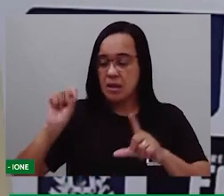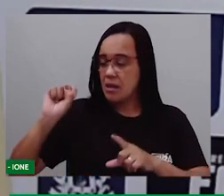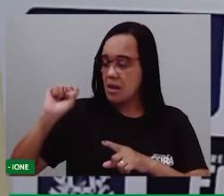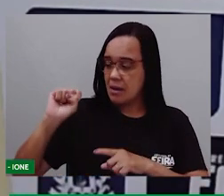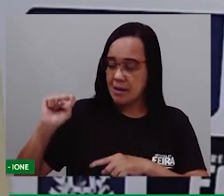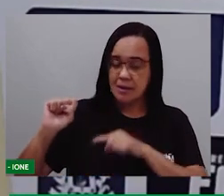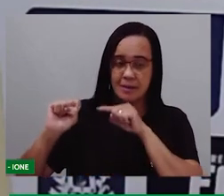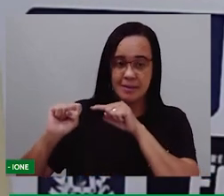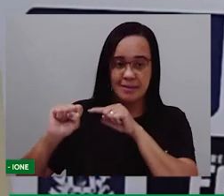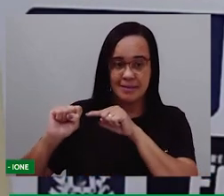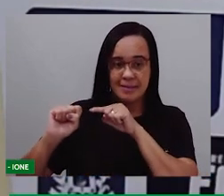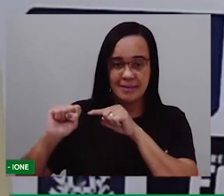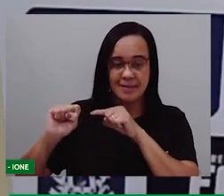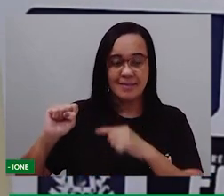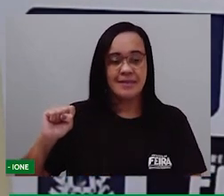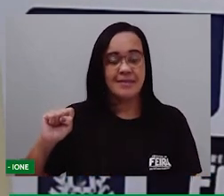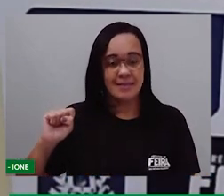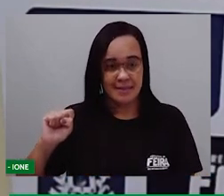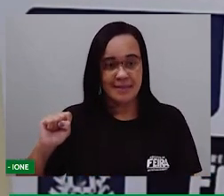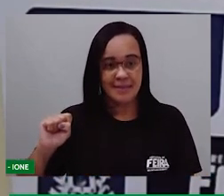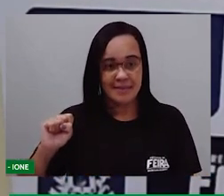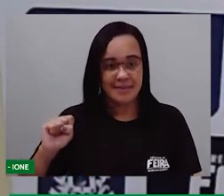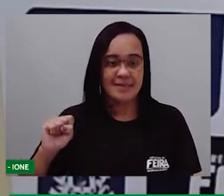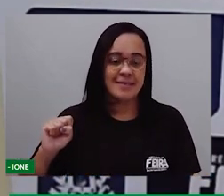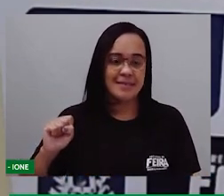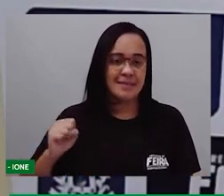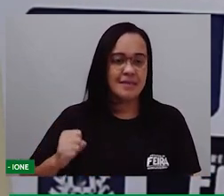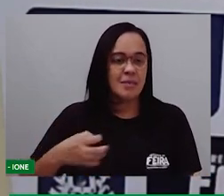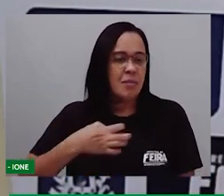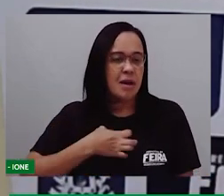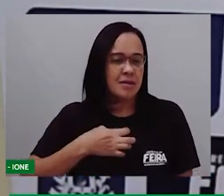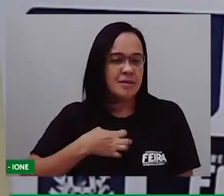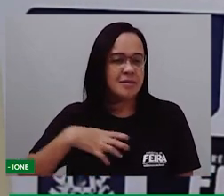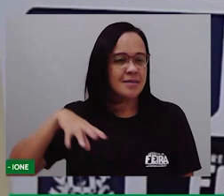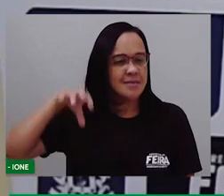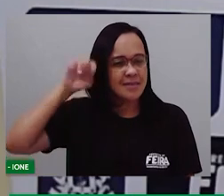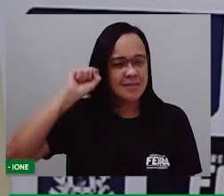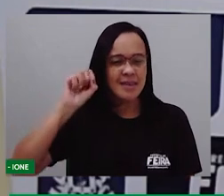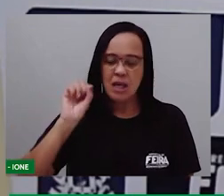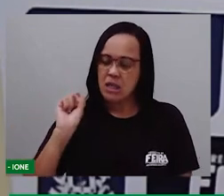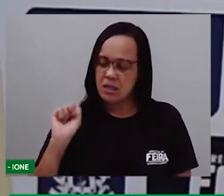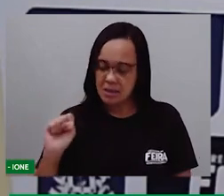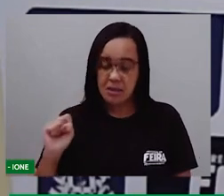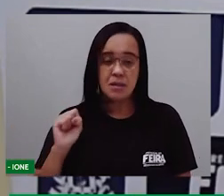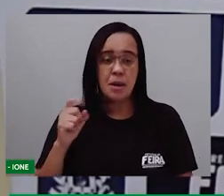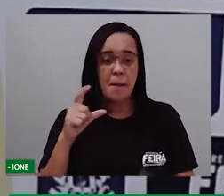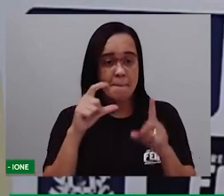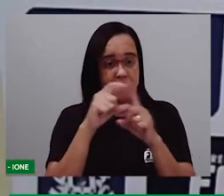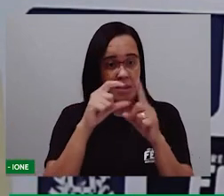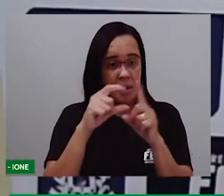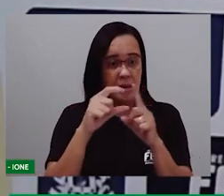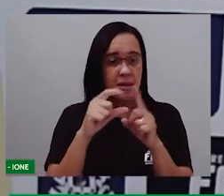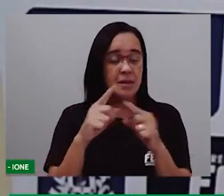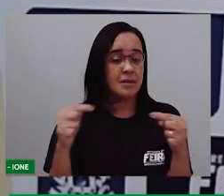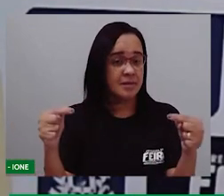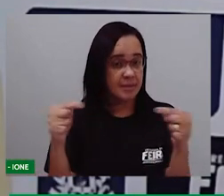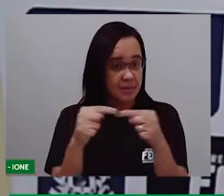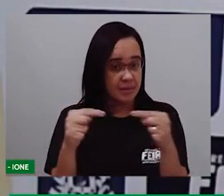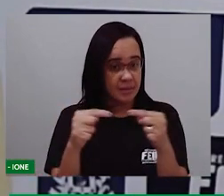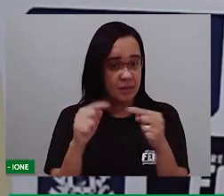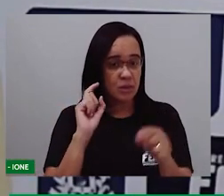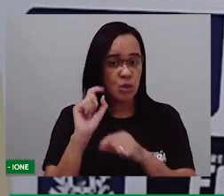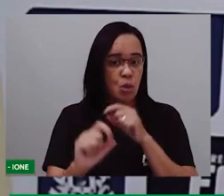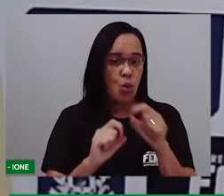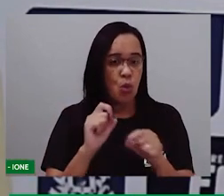letra i é a letra s eu sou doce e nas palavras ela transparente essa sonoridade